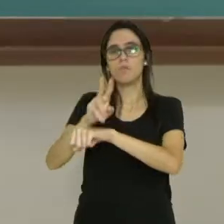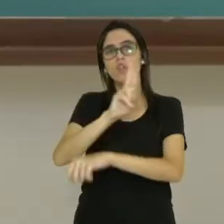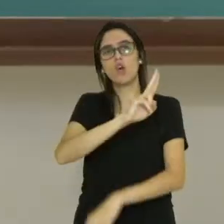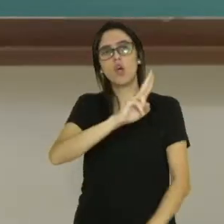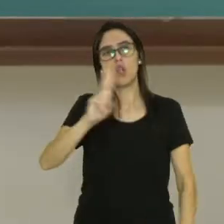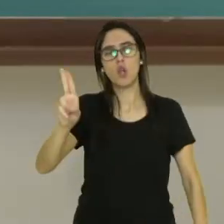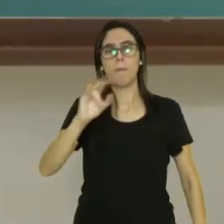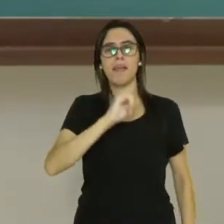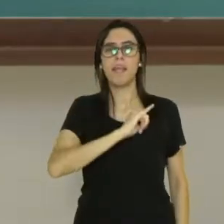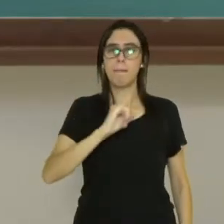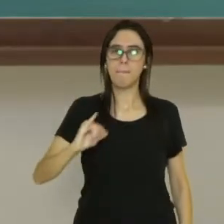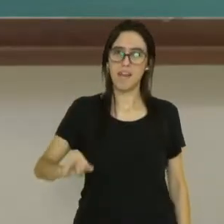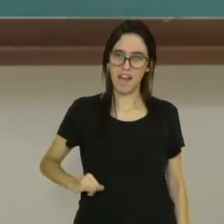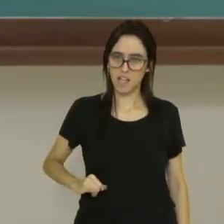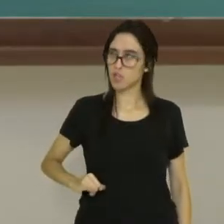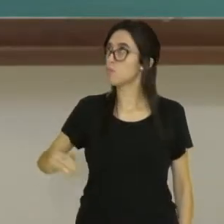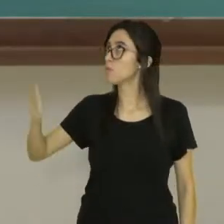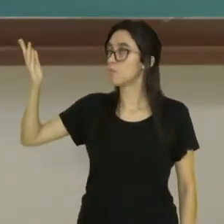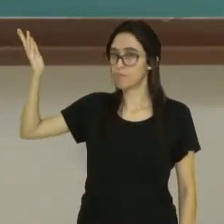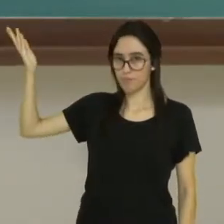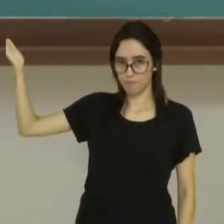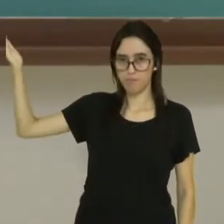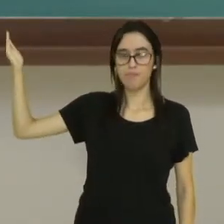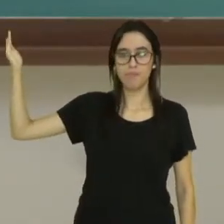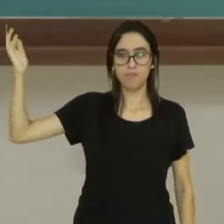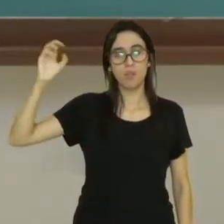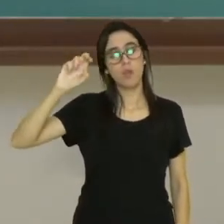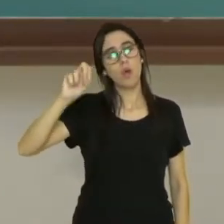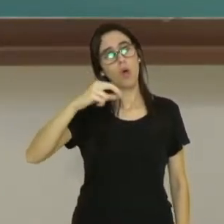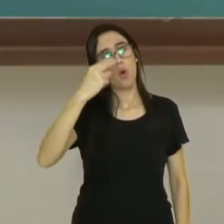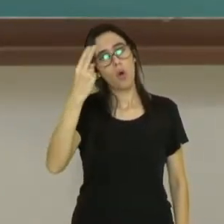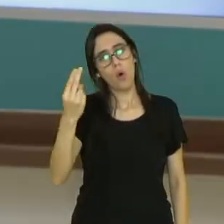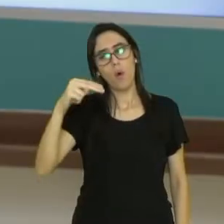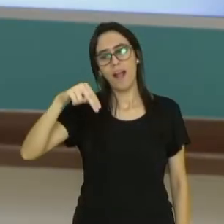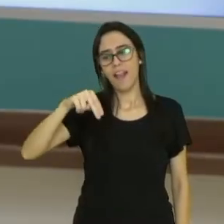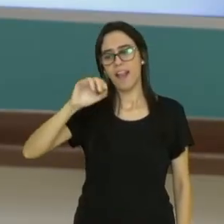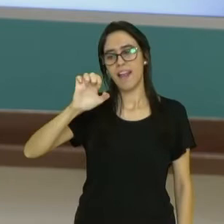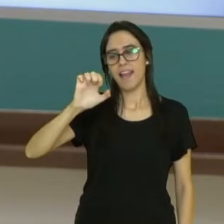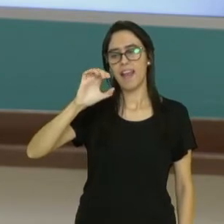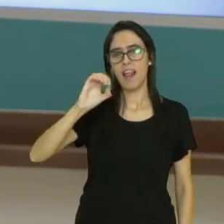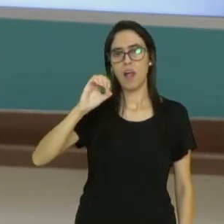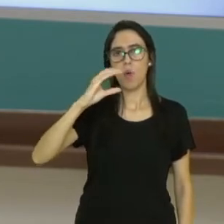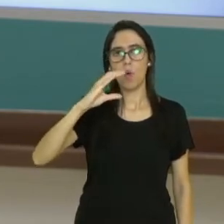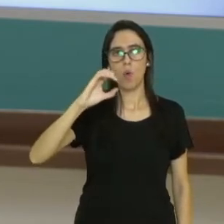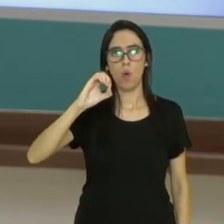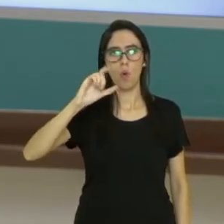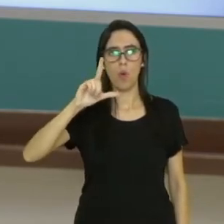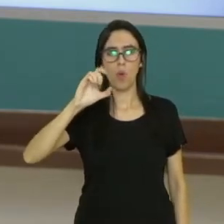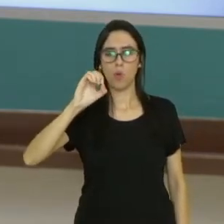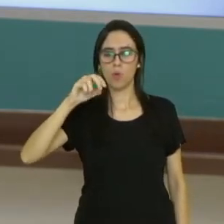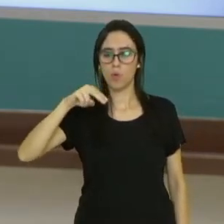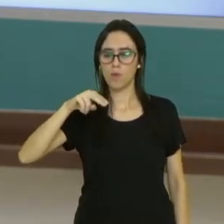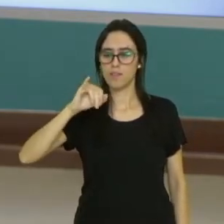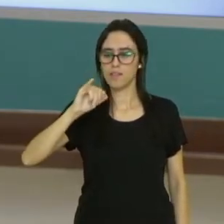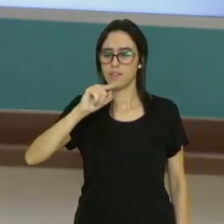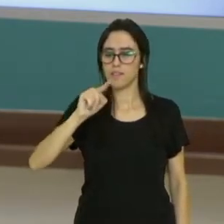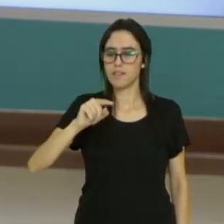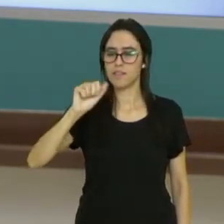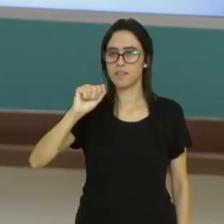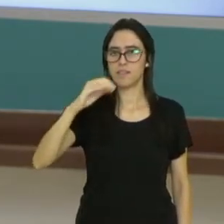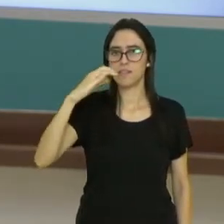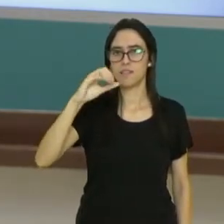ou neocolonização. Neocolonização é um termo que eles vão utilizar porque lá no século XVI já havia